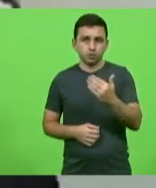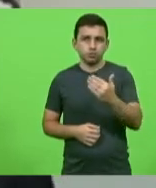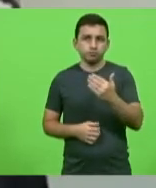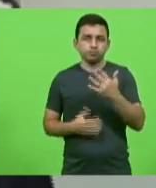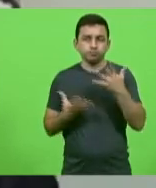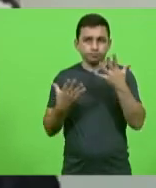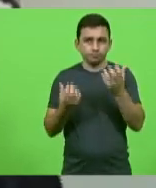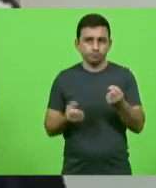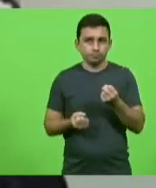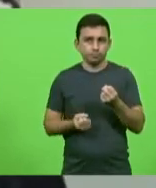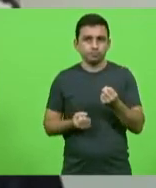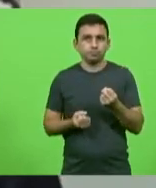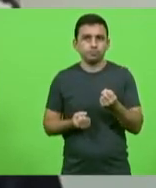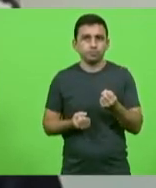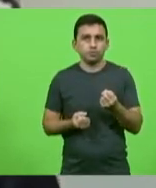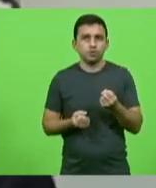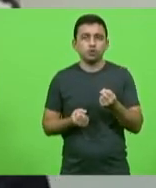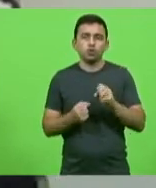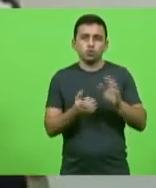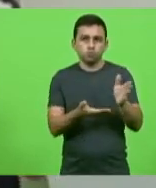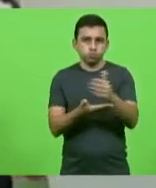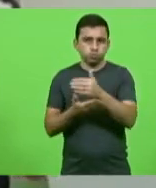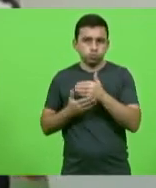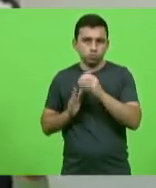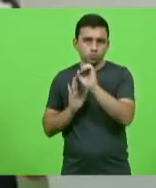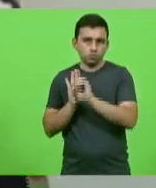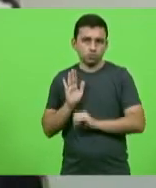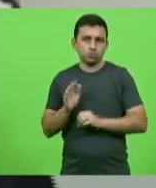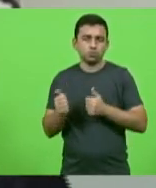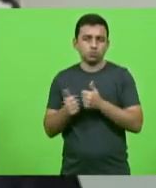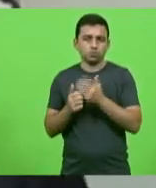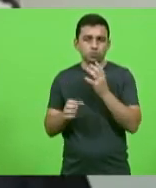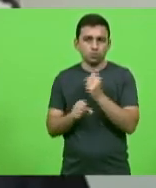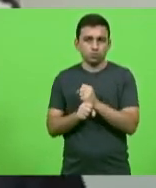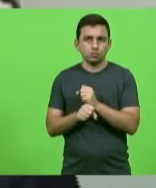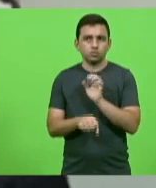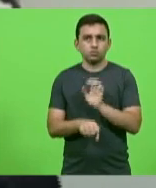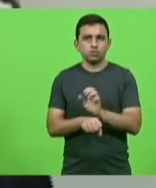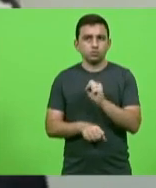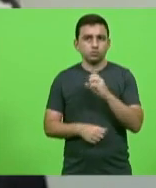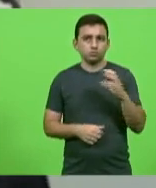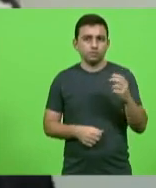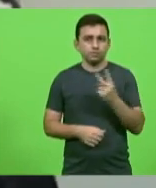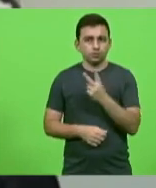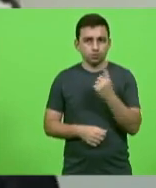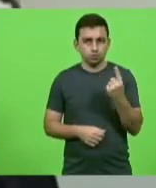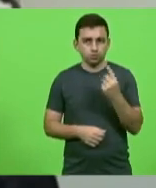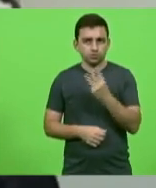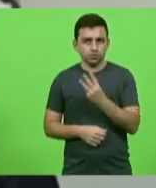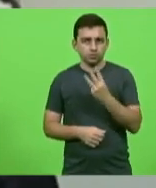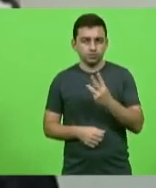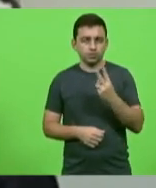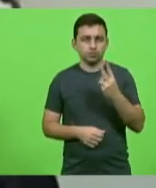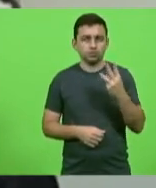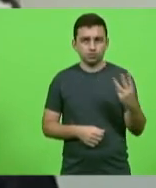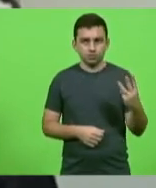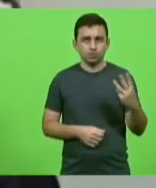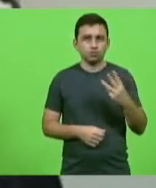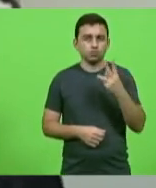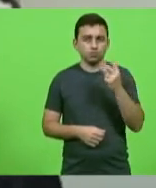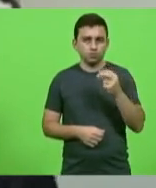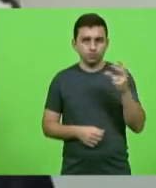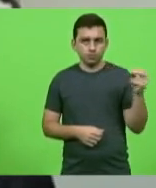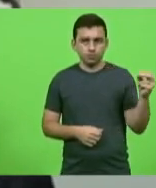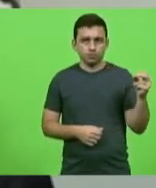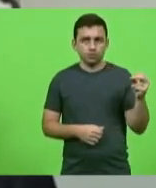requerimento a juntada de ofício ao Tribunal de Contas do Estado de Santa Catarina 21 323 de